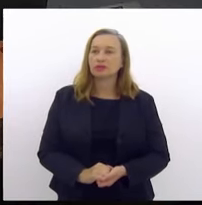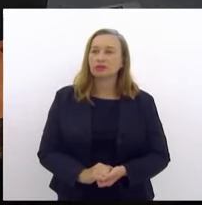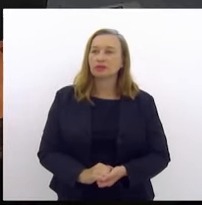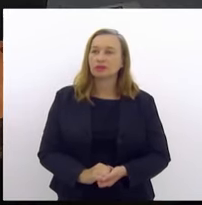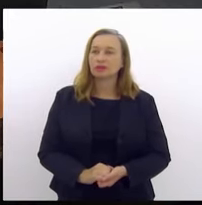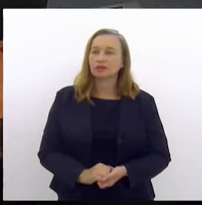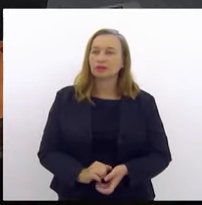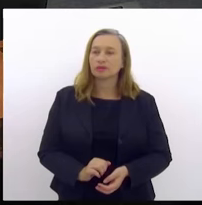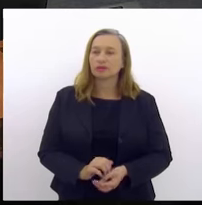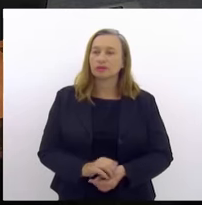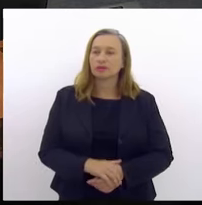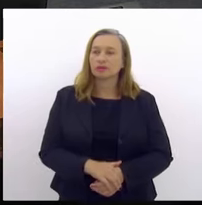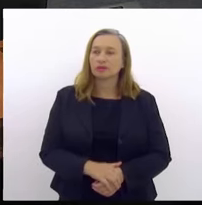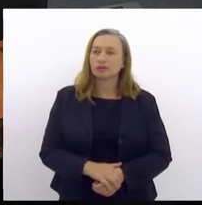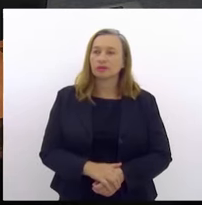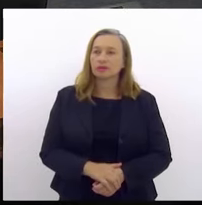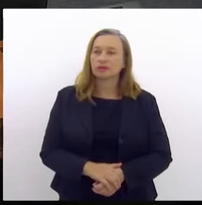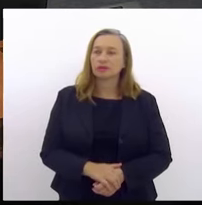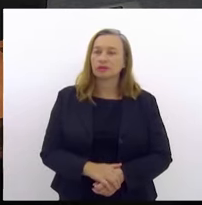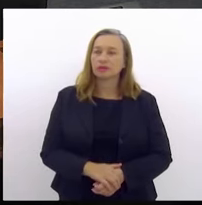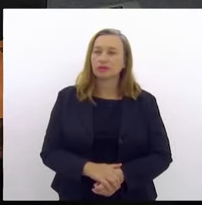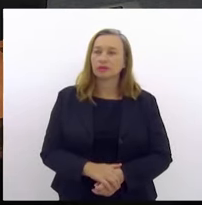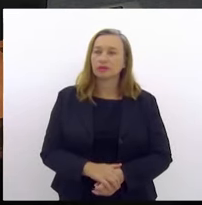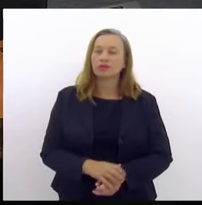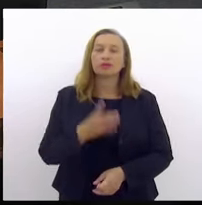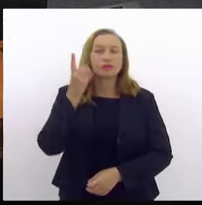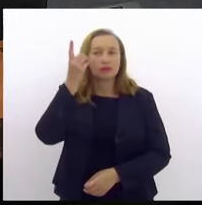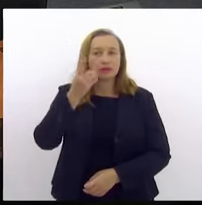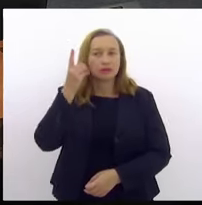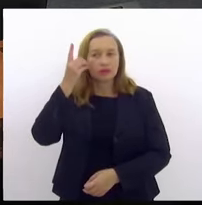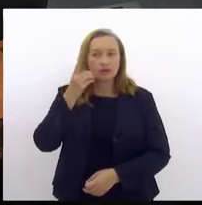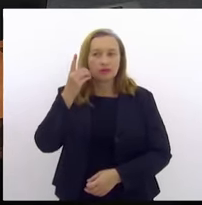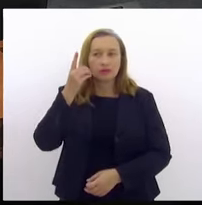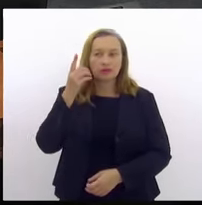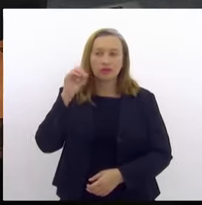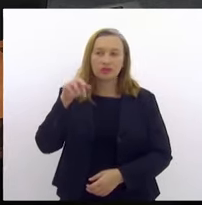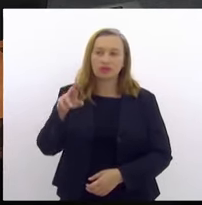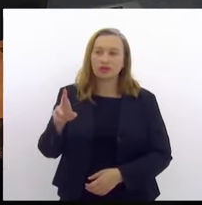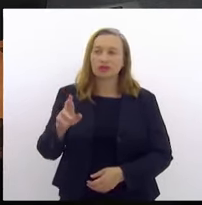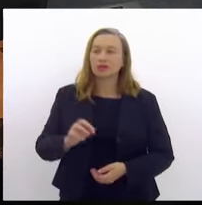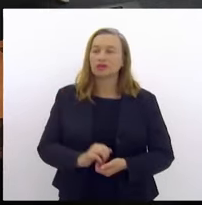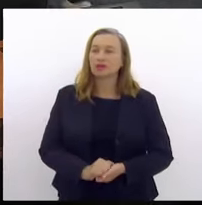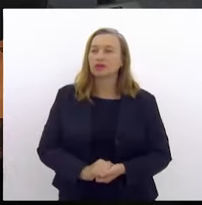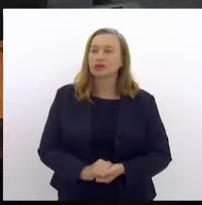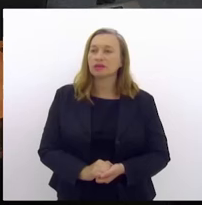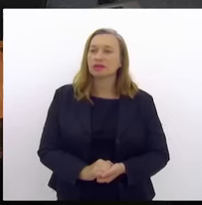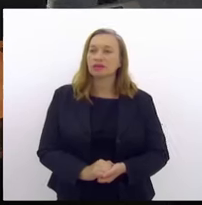A manifestação é estadual. Deputado Rosenberg Reis.